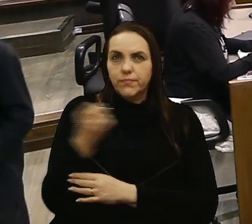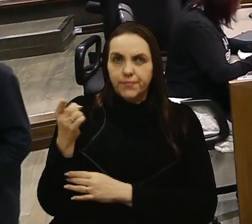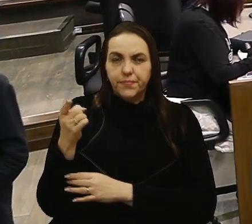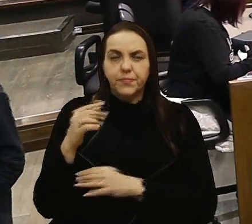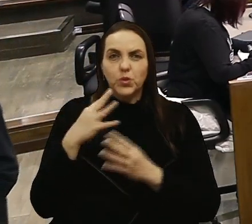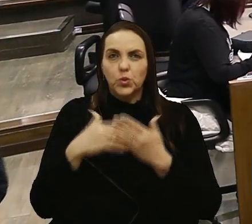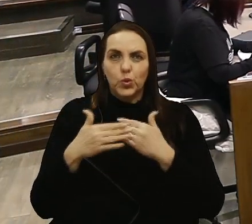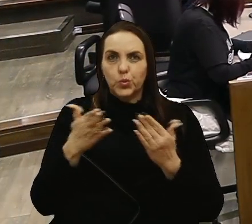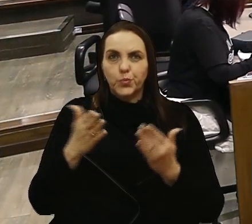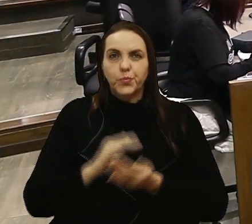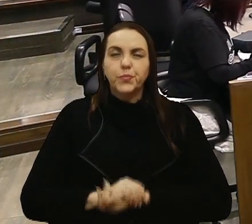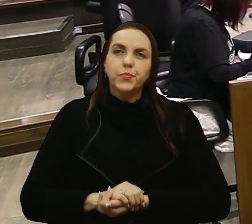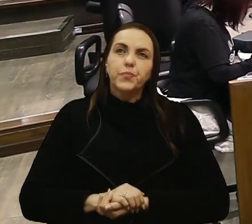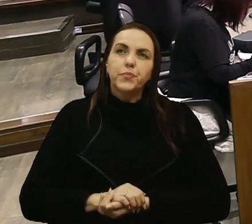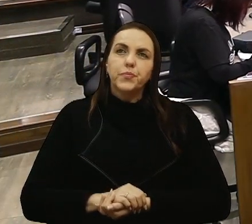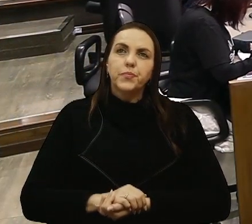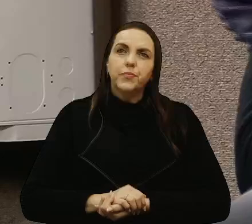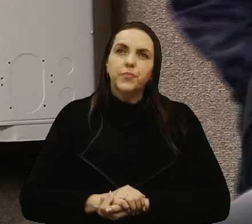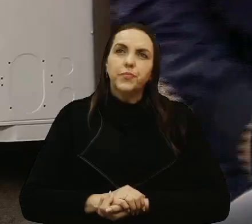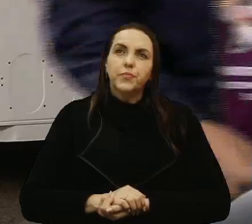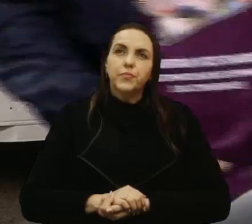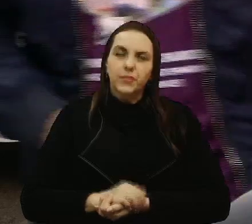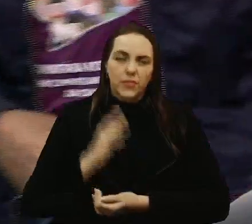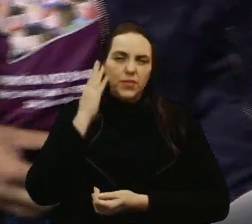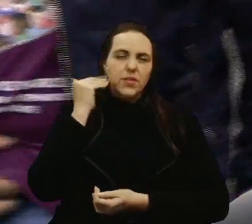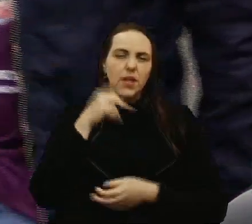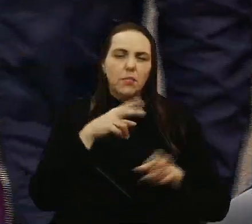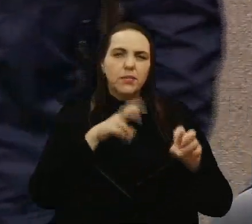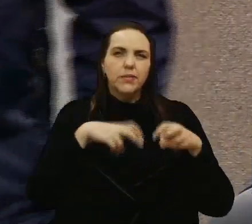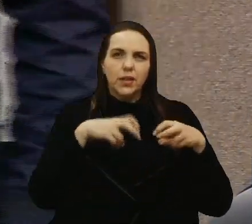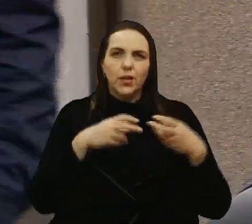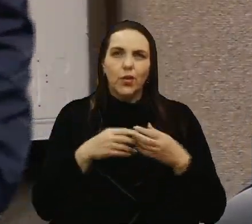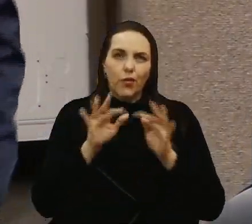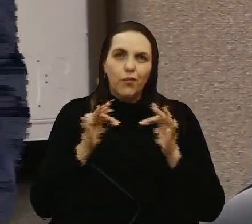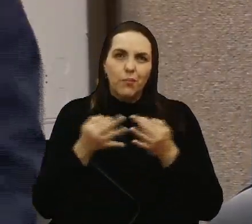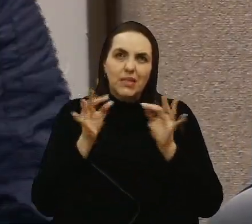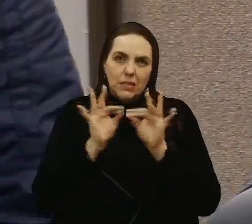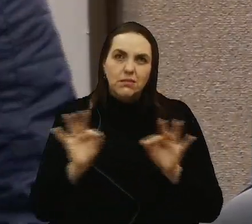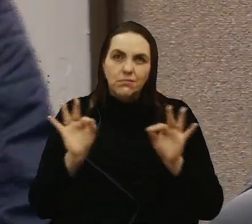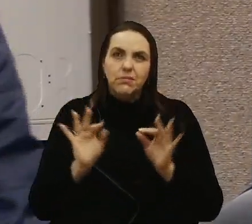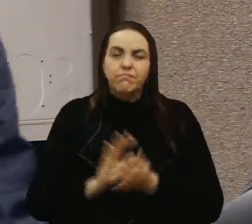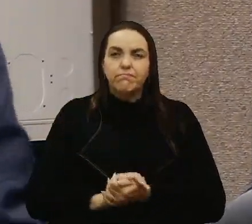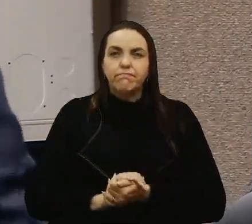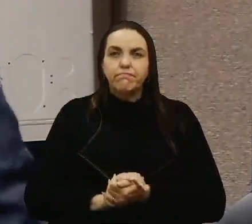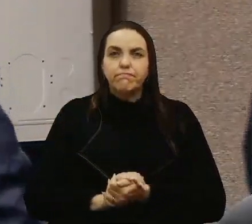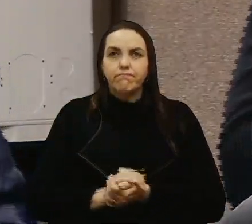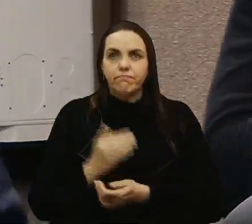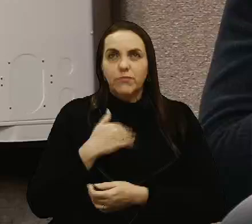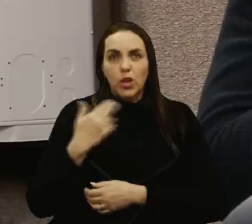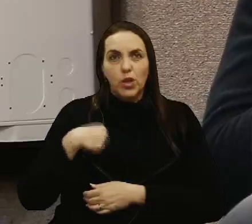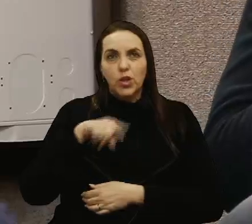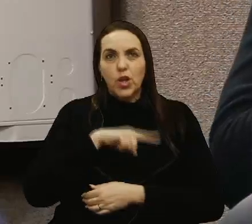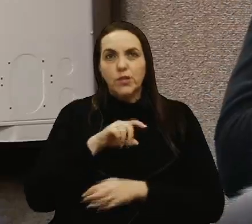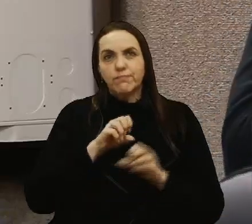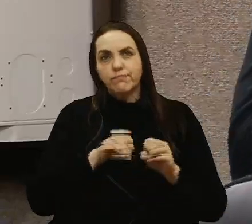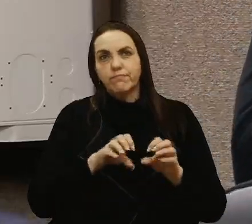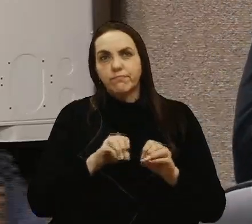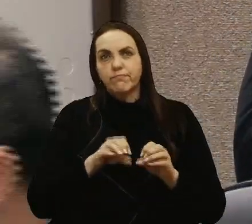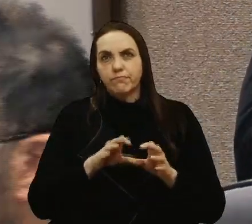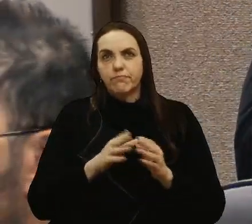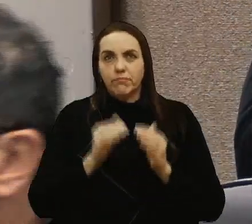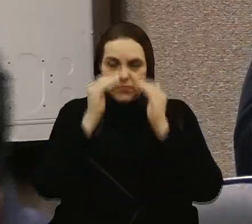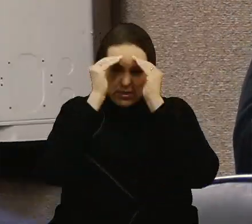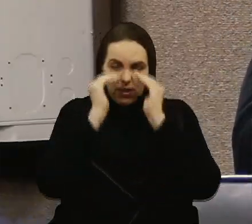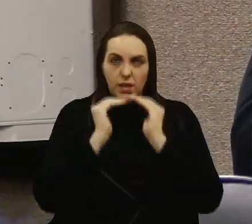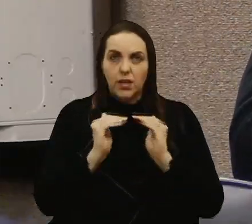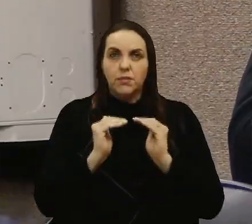senhoras. E todo mundo sabe que eu venho lá do interior, uma família simples, onde nós fomos criados e moldados no